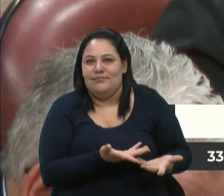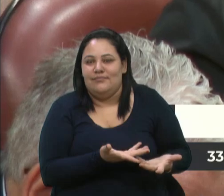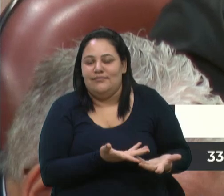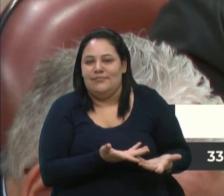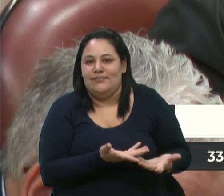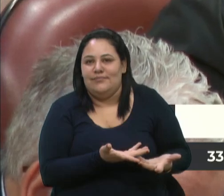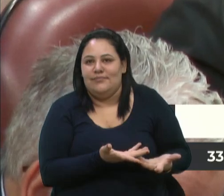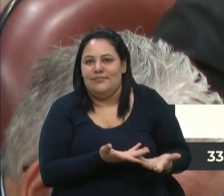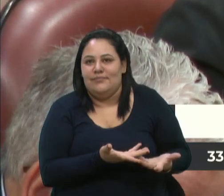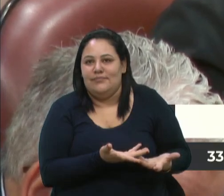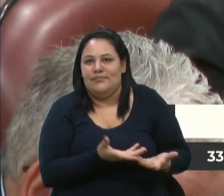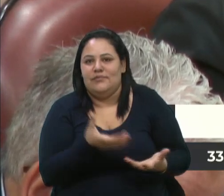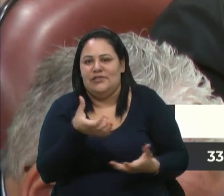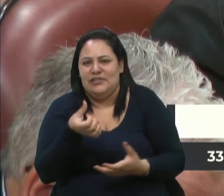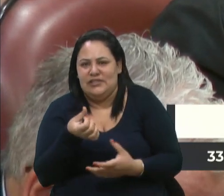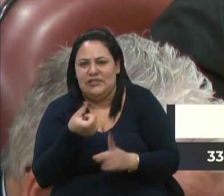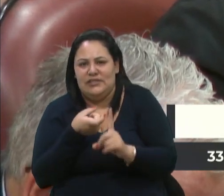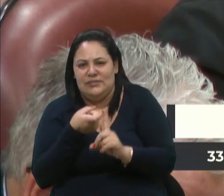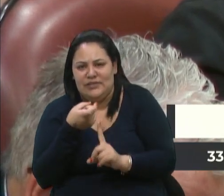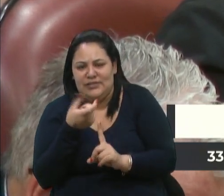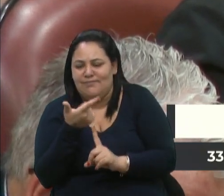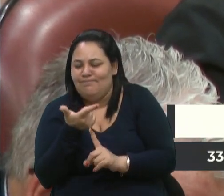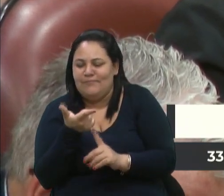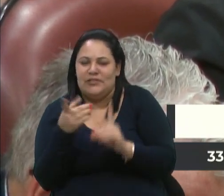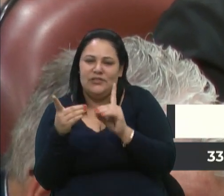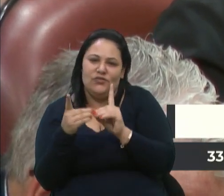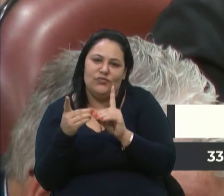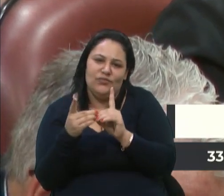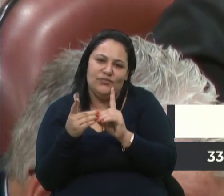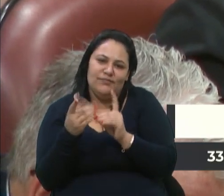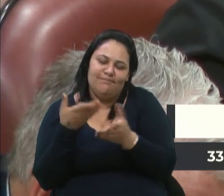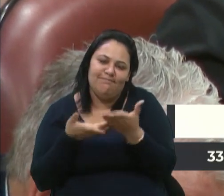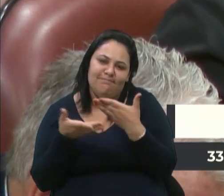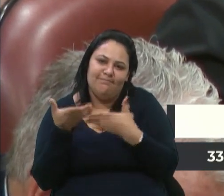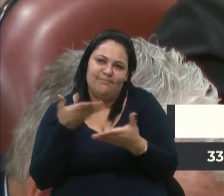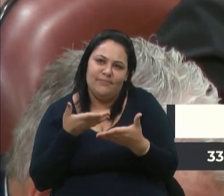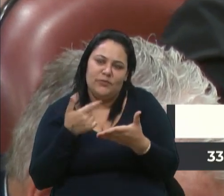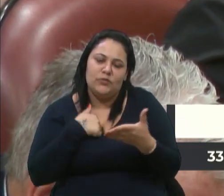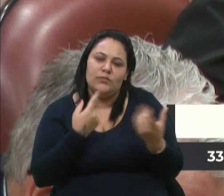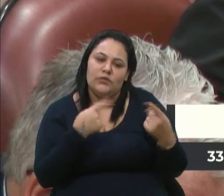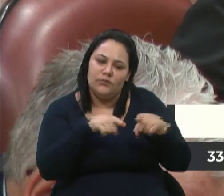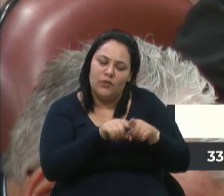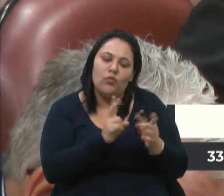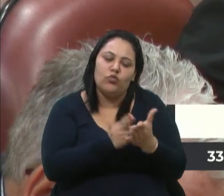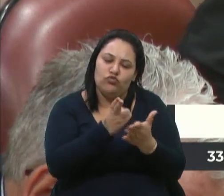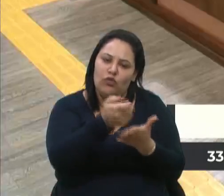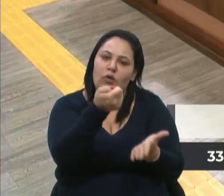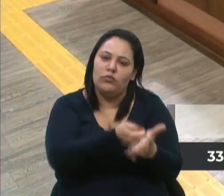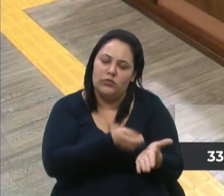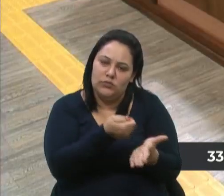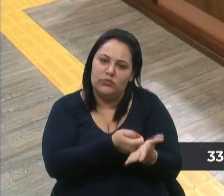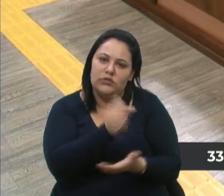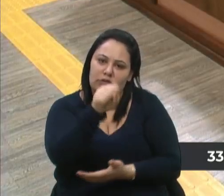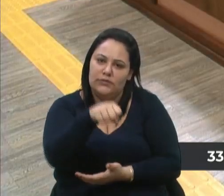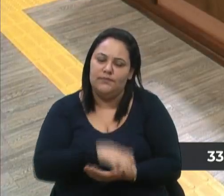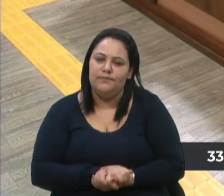meses sem ação e sem atendimento. Então, somos parceiros e vamos continuar nessa luta. Vereador